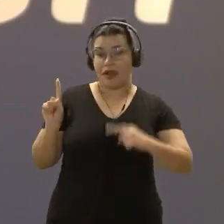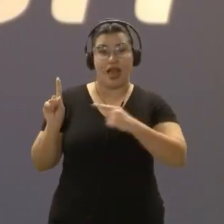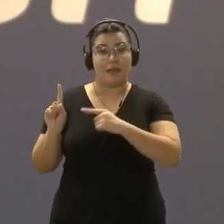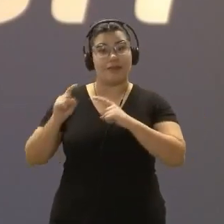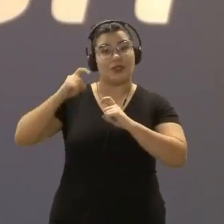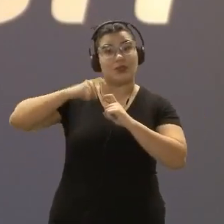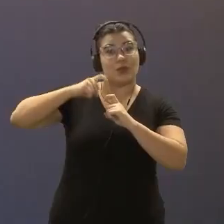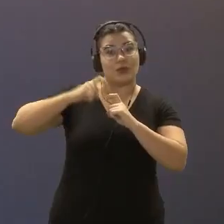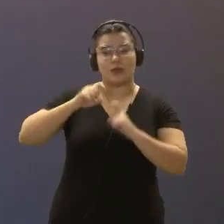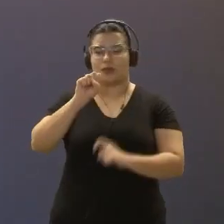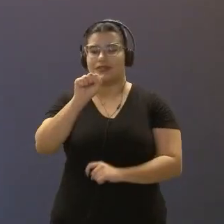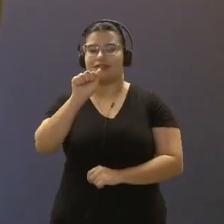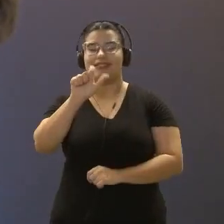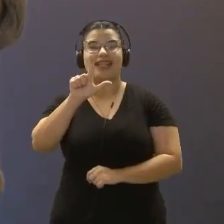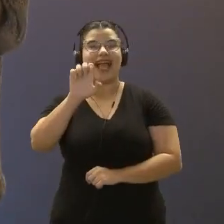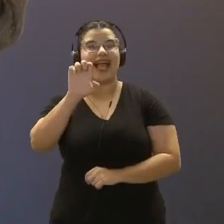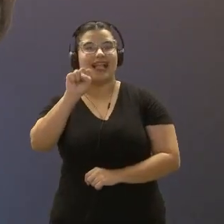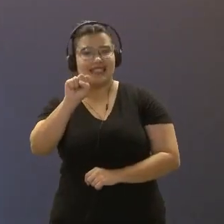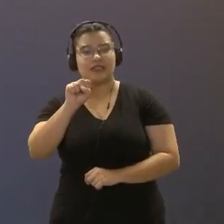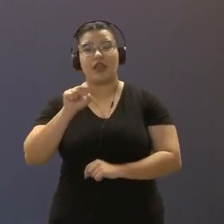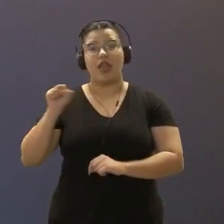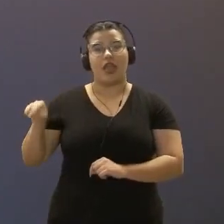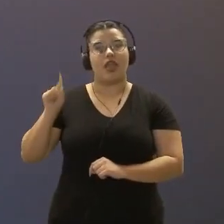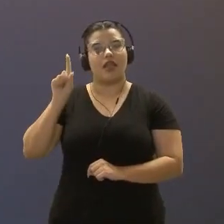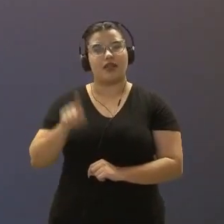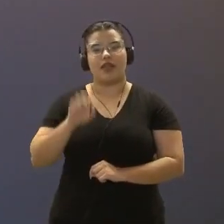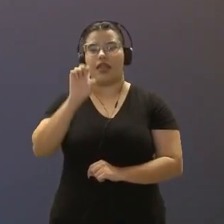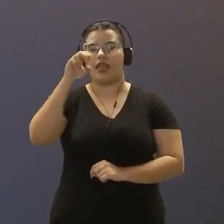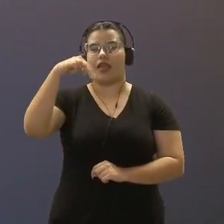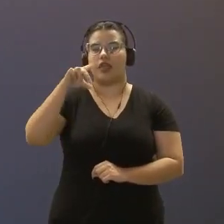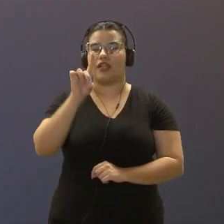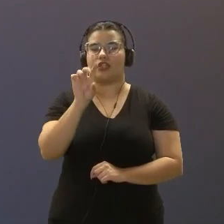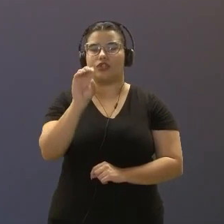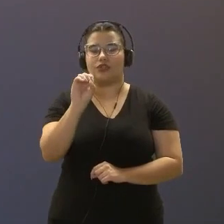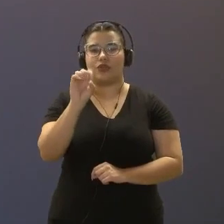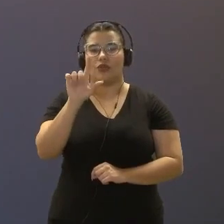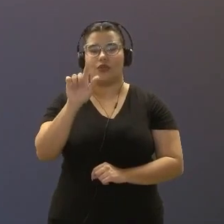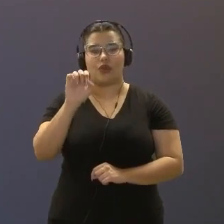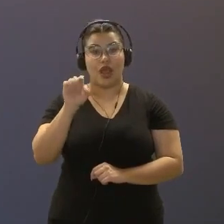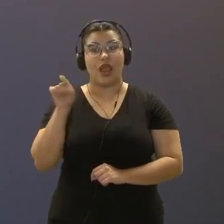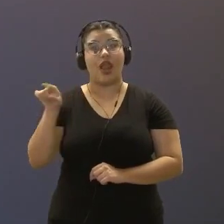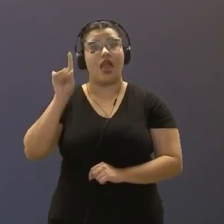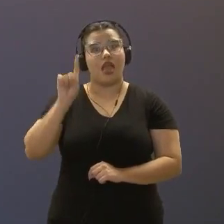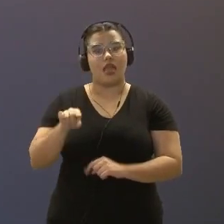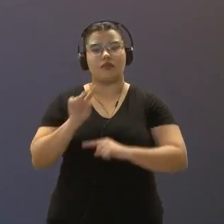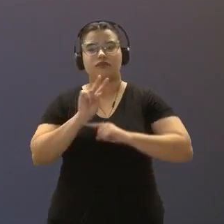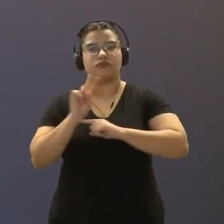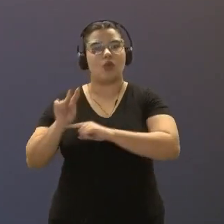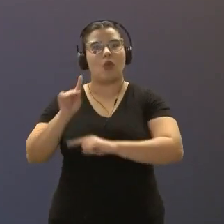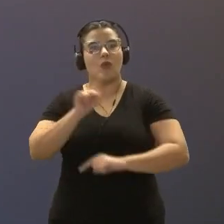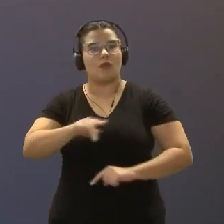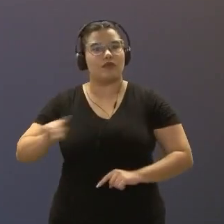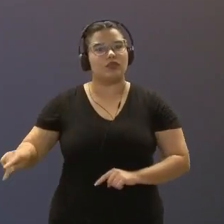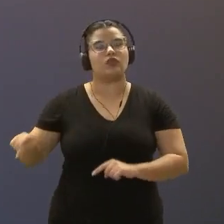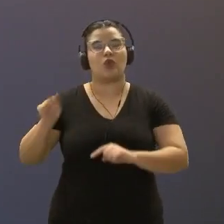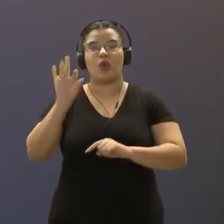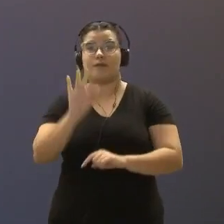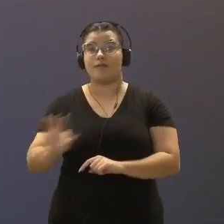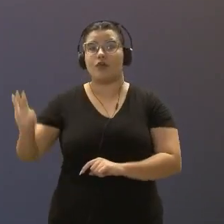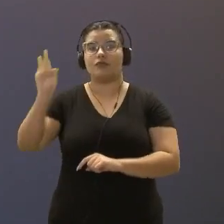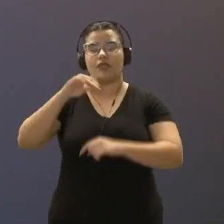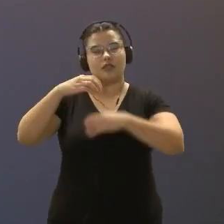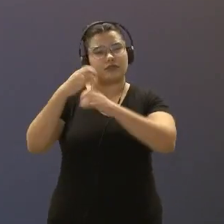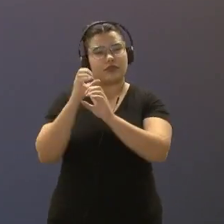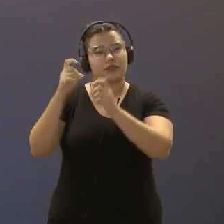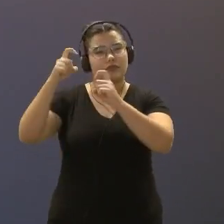João Salles. O Dr. João Salles, ele é endocrinologista, professor da disciplina de endocrinologia e metabologia da Faculdade de